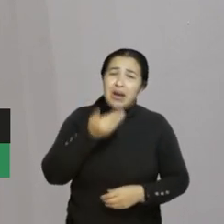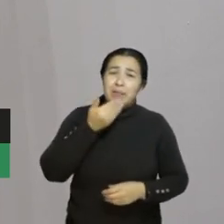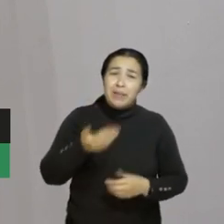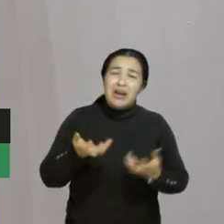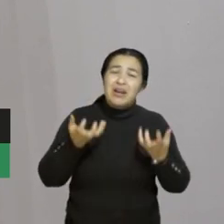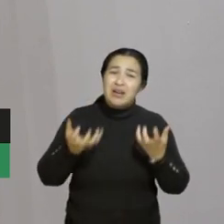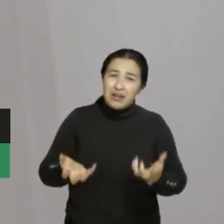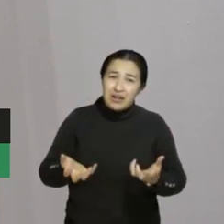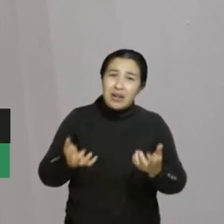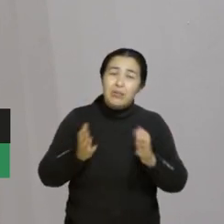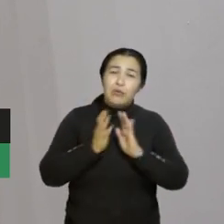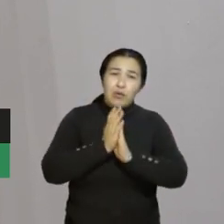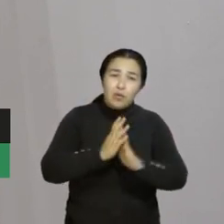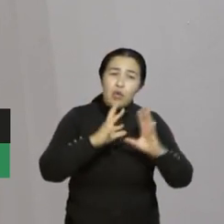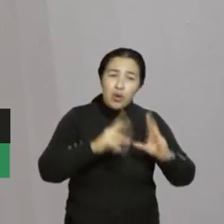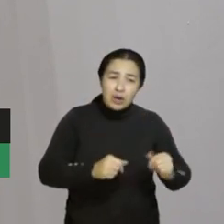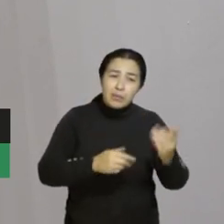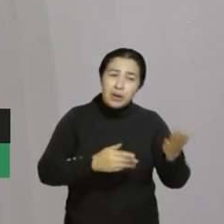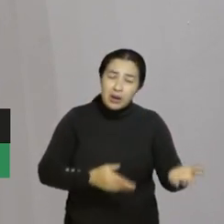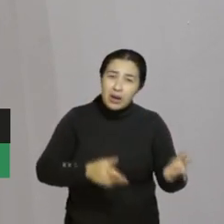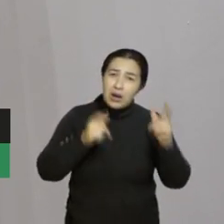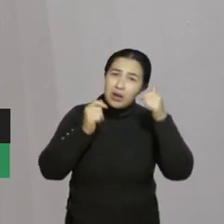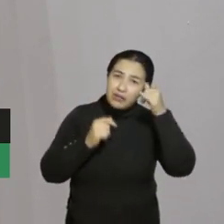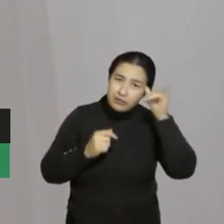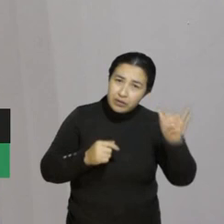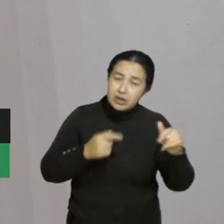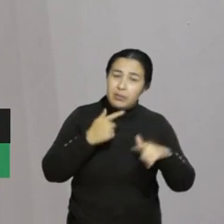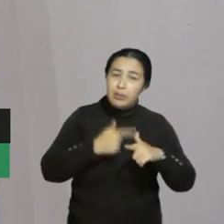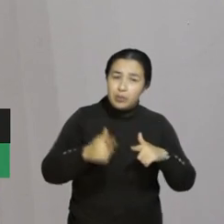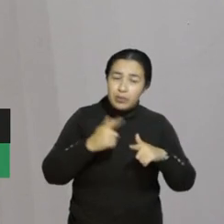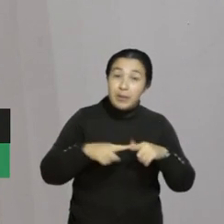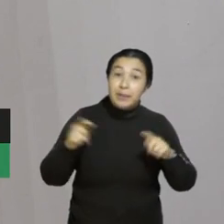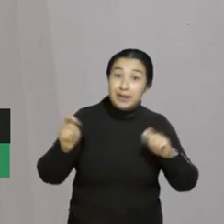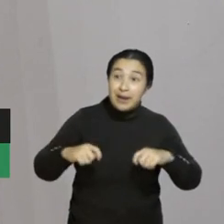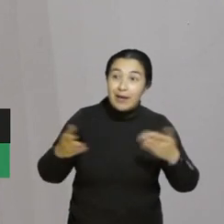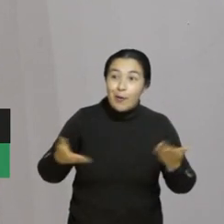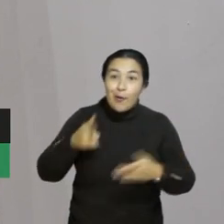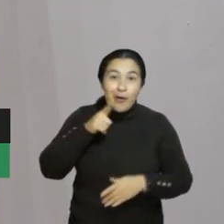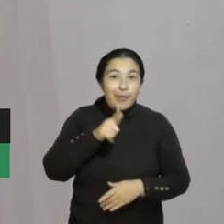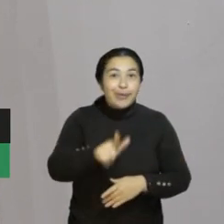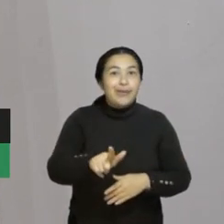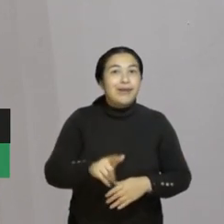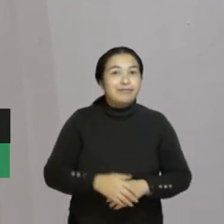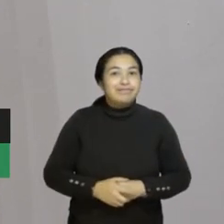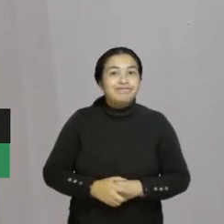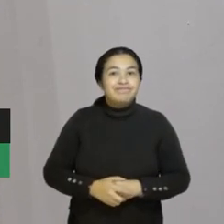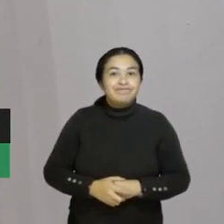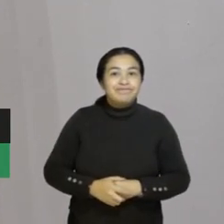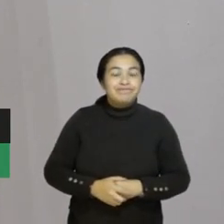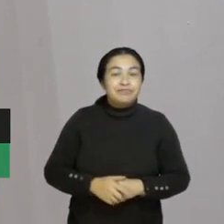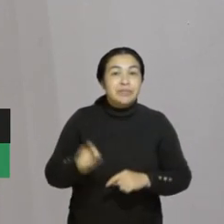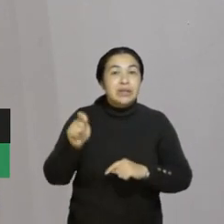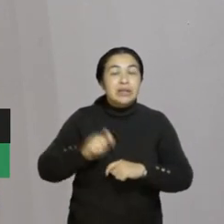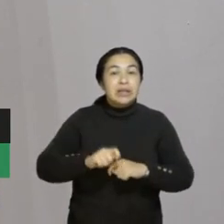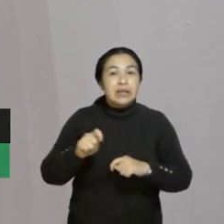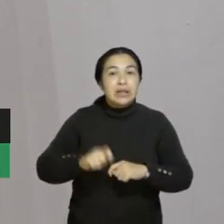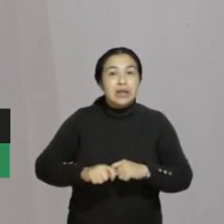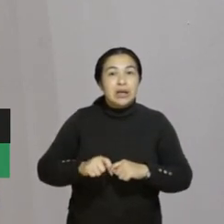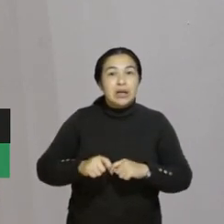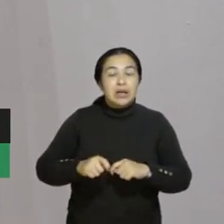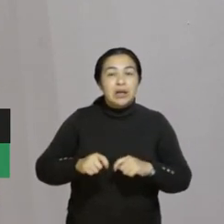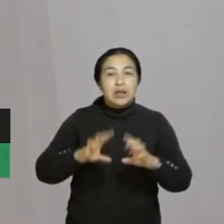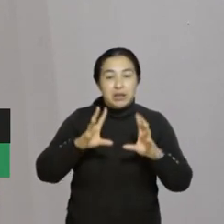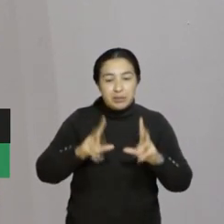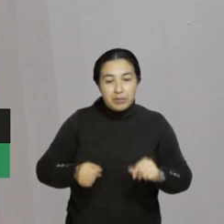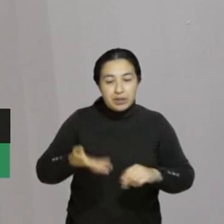Vale do Itajaí, principalmente do Alto Vale, e que vai abranger a dragagem